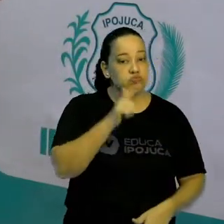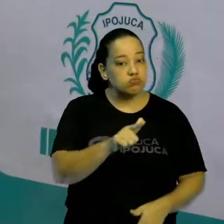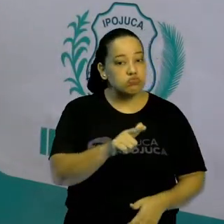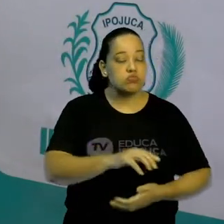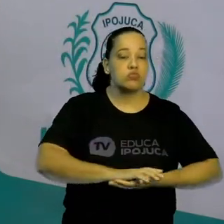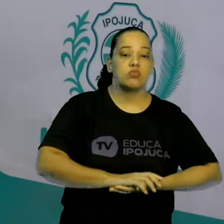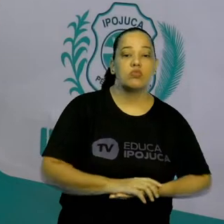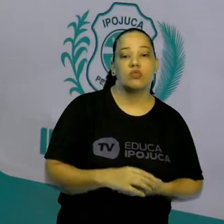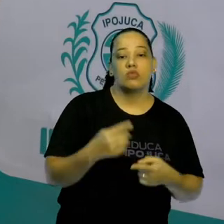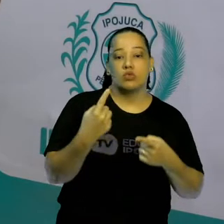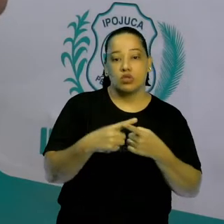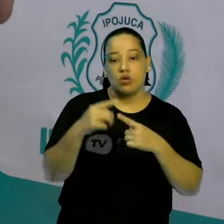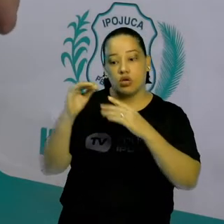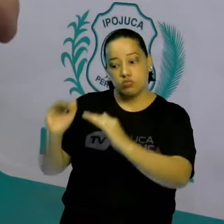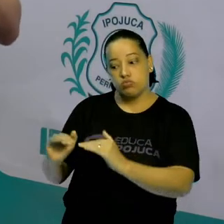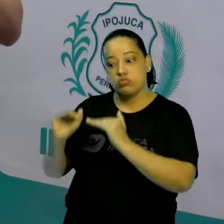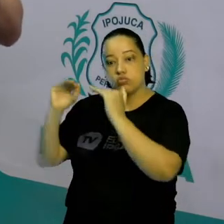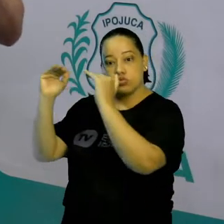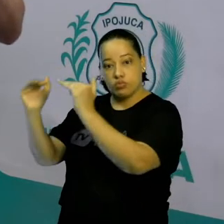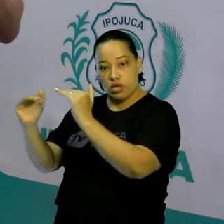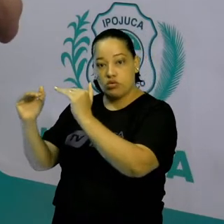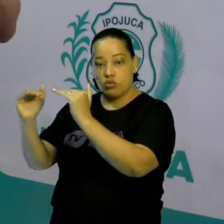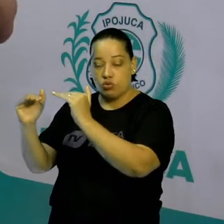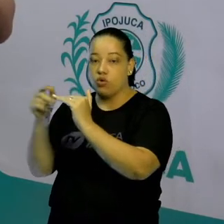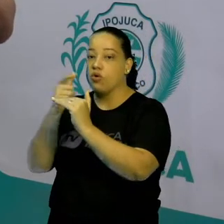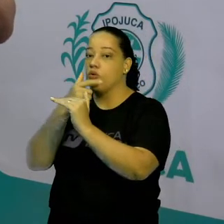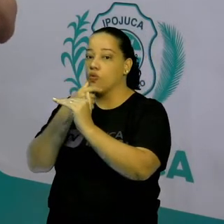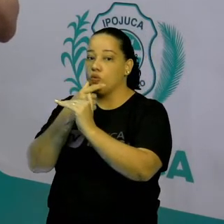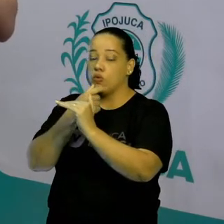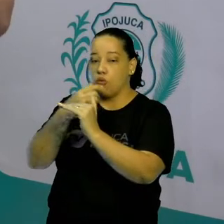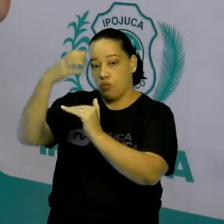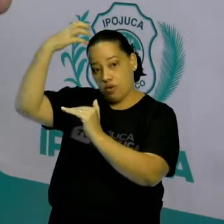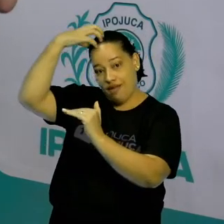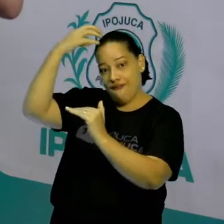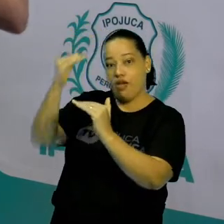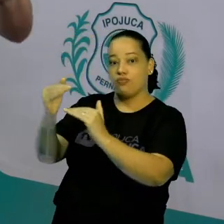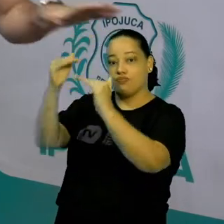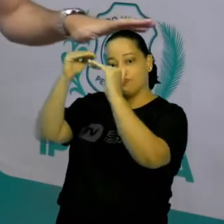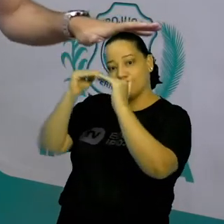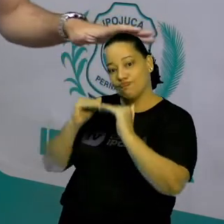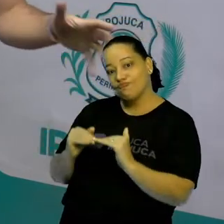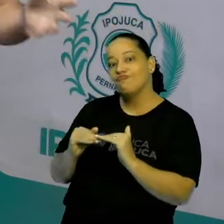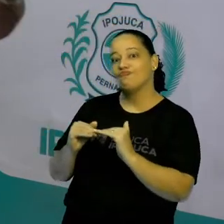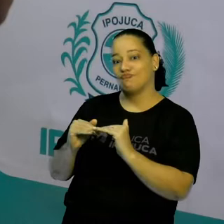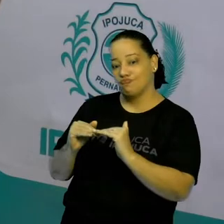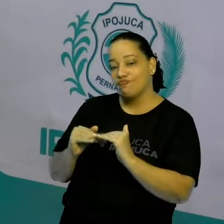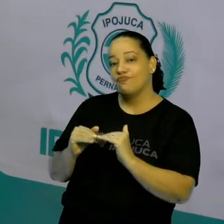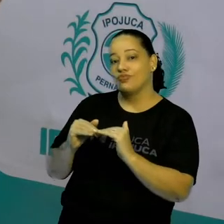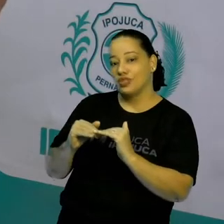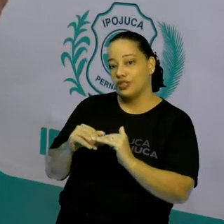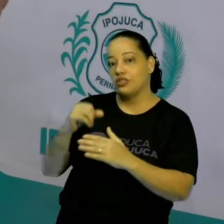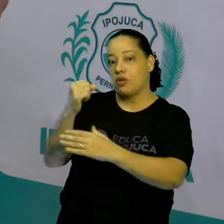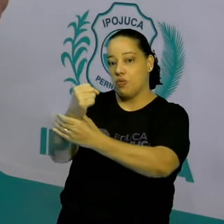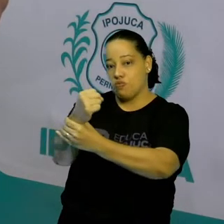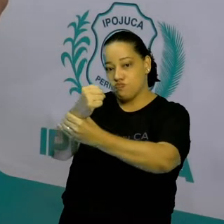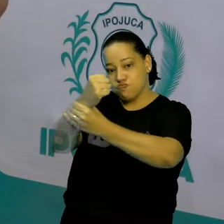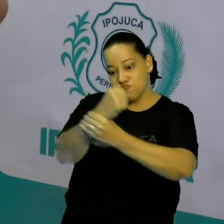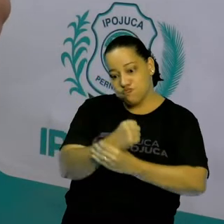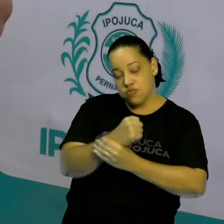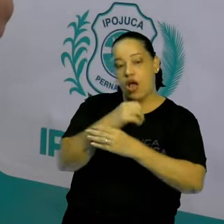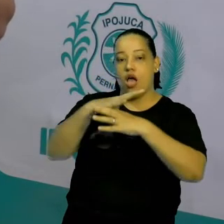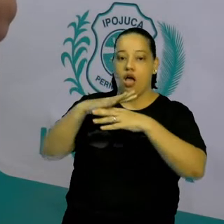ter superioridade em relação ao rei para aprovar as leis. E isso acaba com o poder absoluto dos